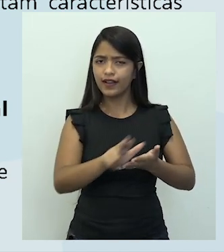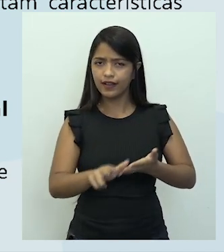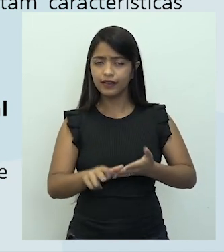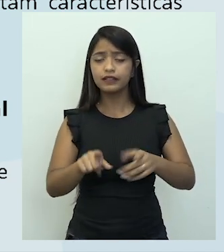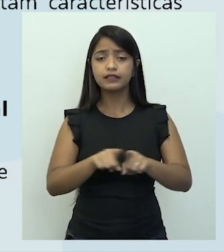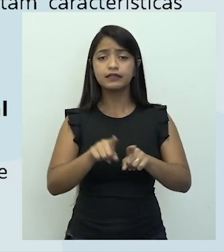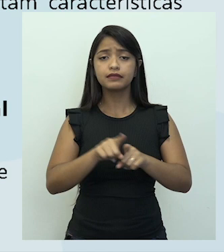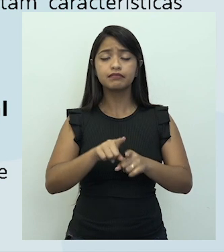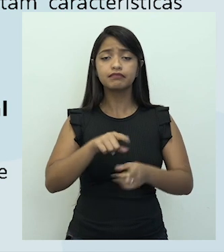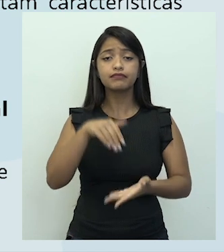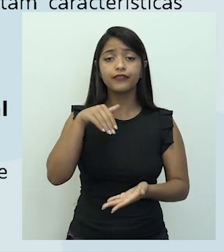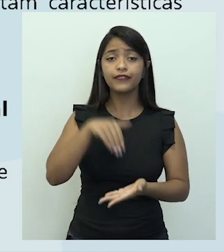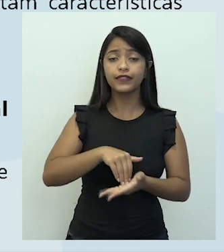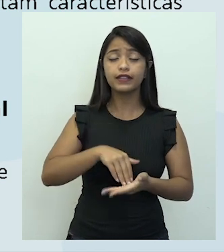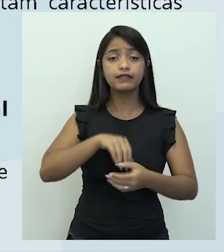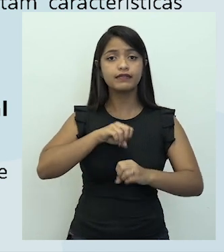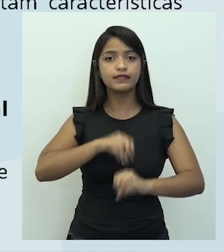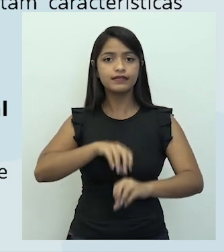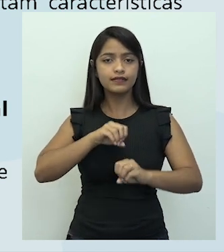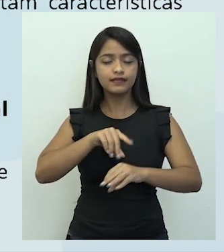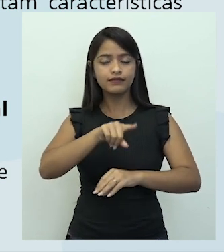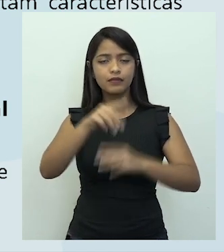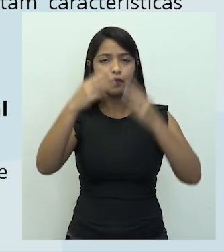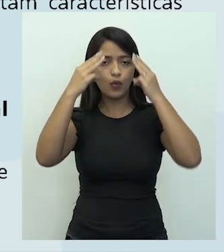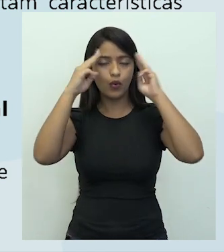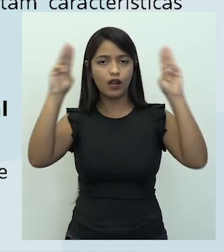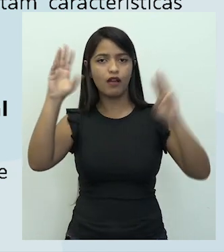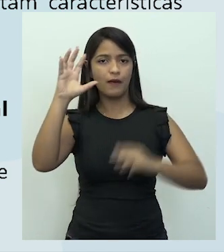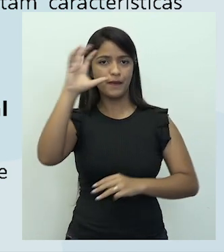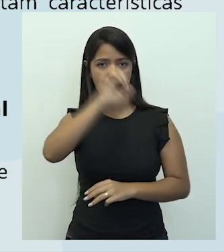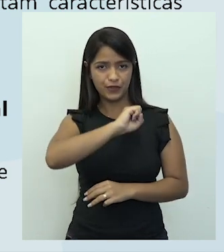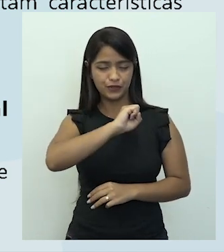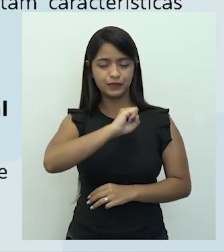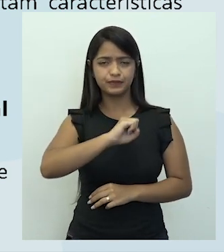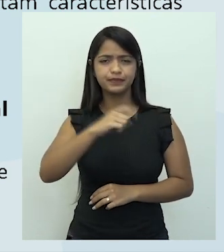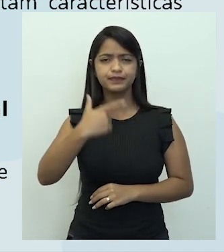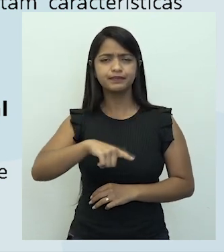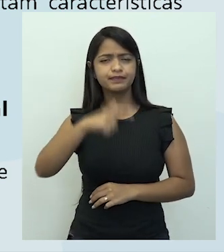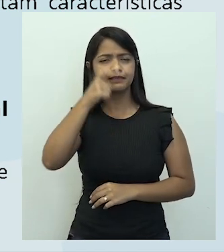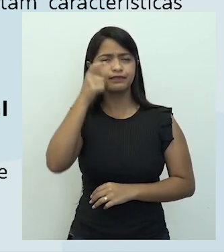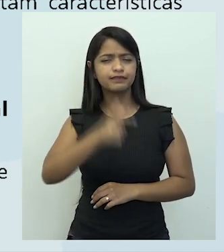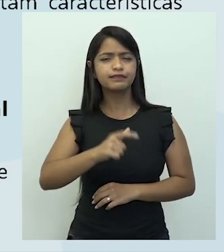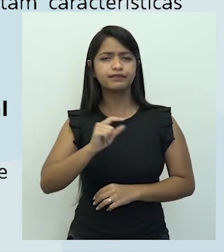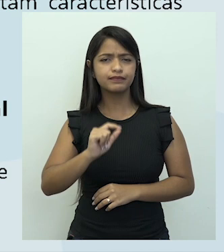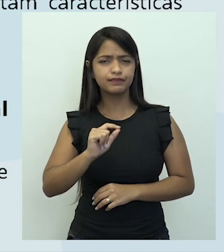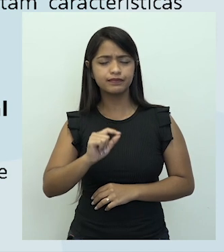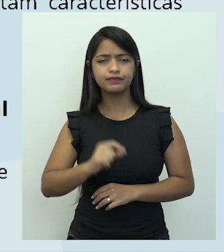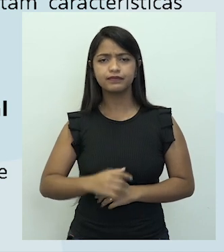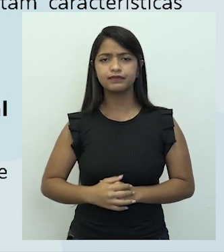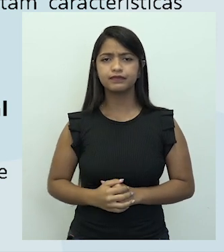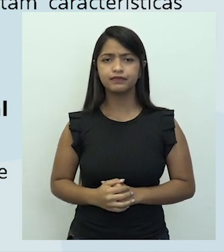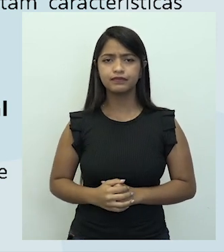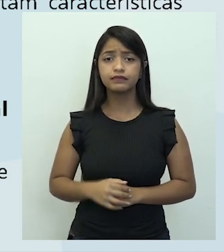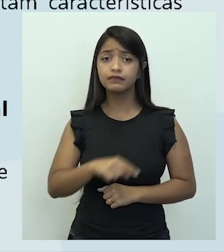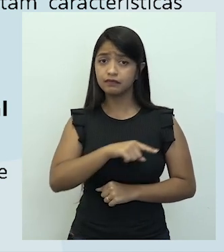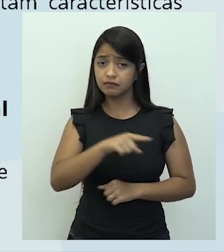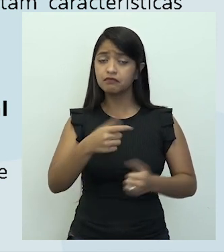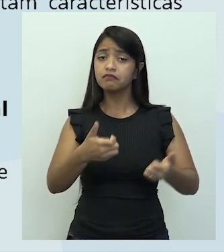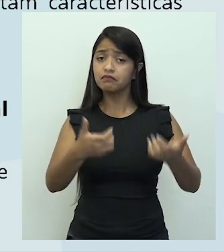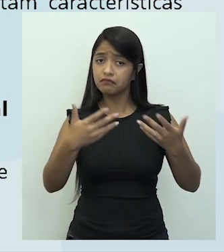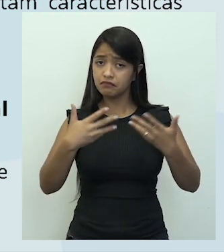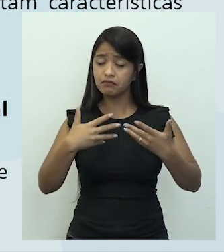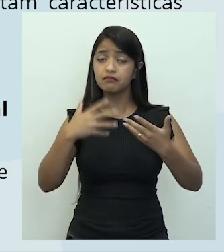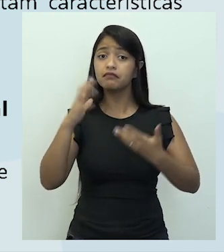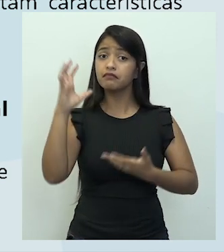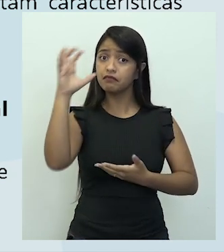lição moral. Então, no final, ela apresenta sempre o quê? Um ensinamento moral. E o interessante é que eles falaram, né, Deia, a respeito do ensinamento